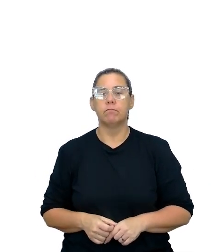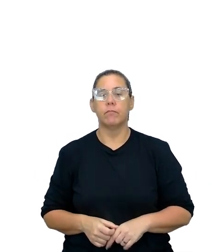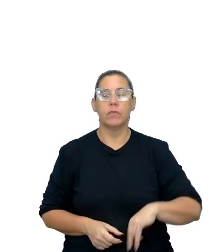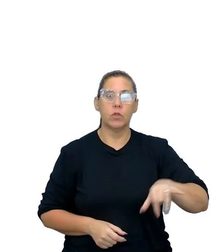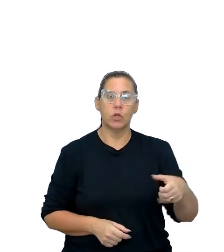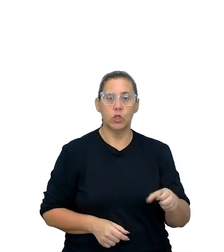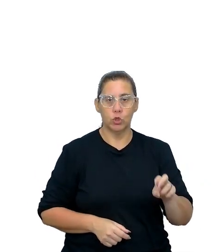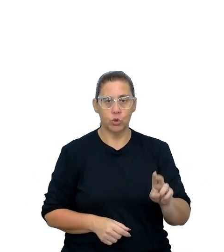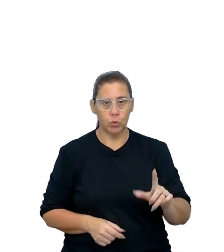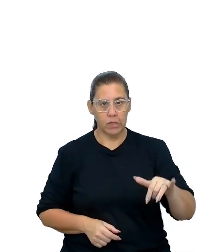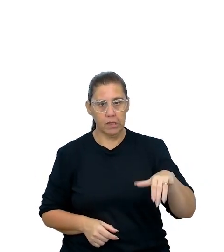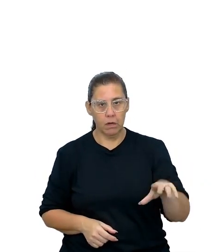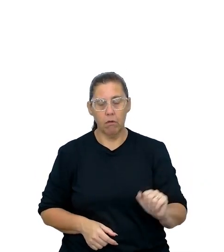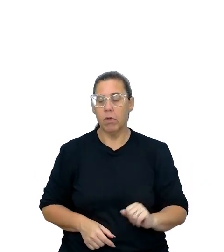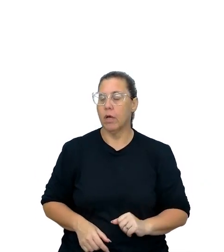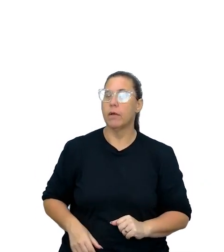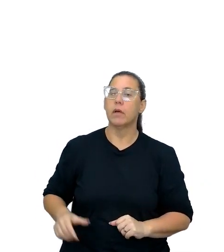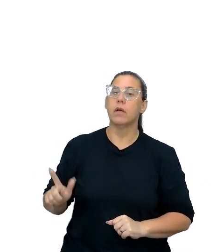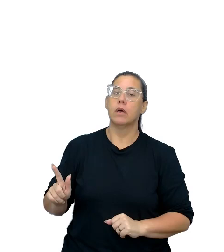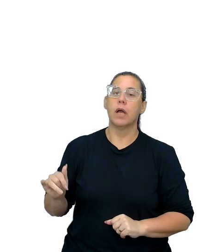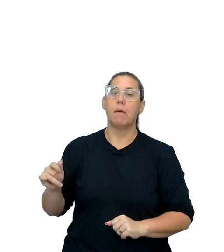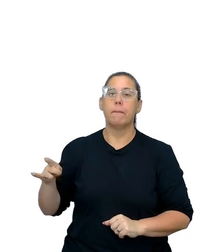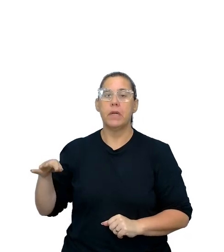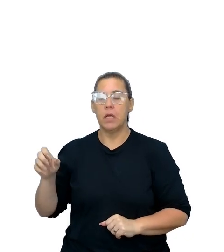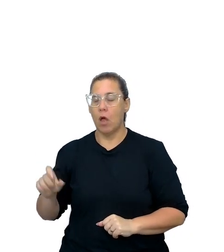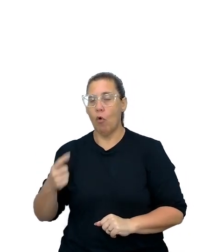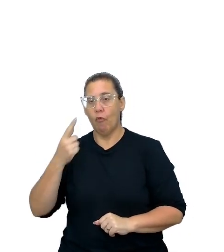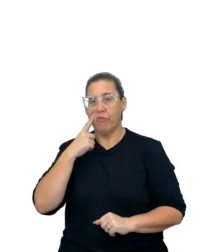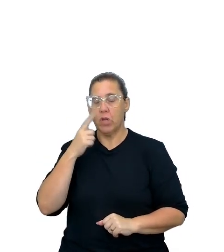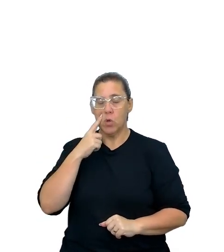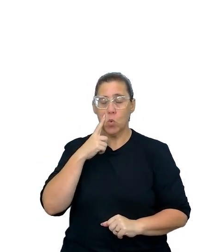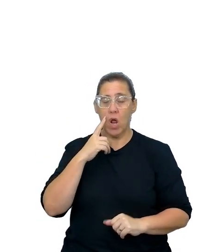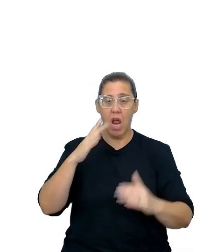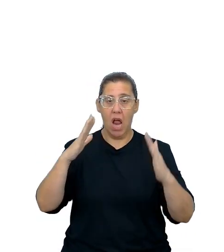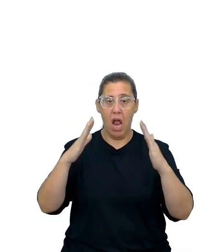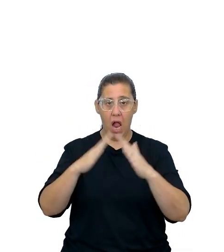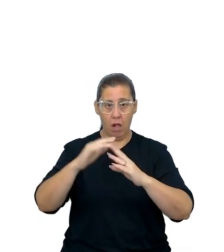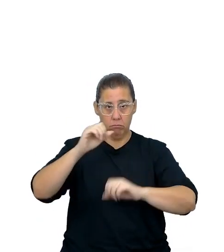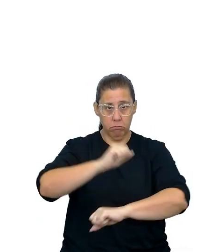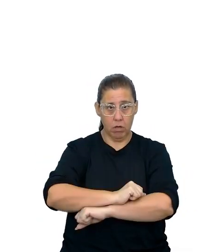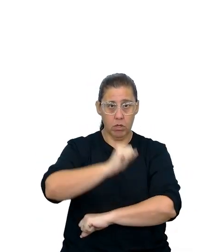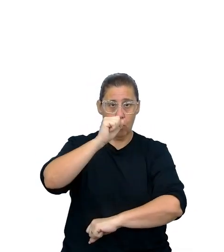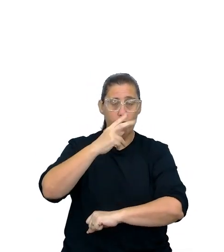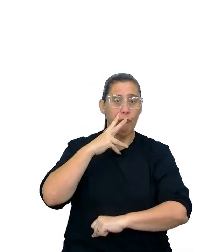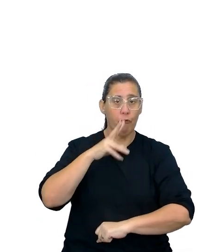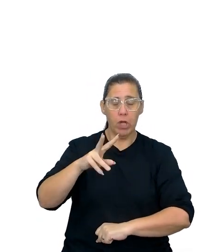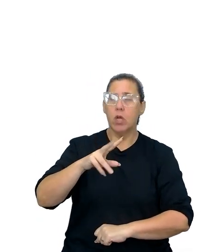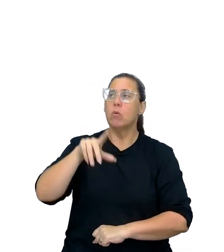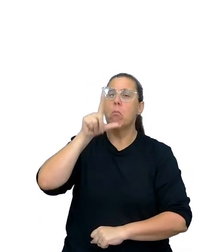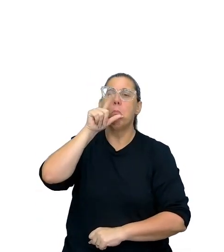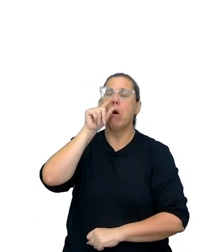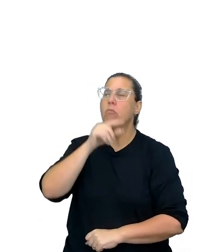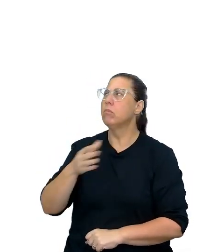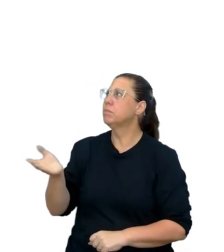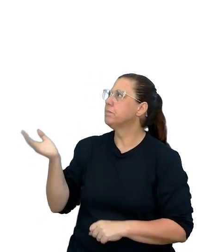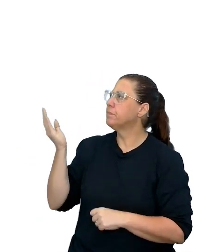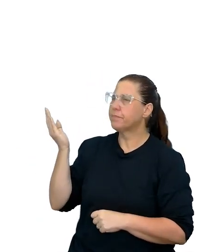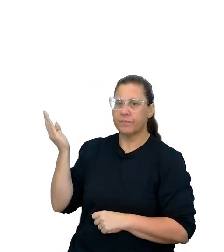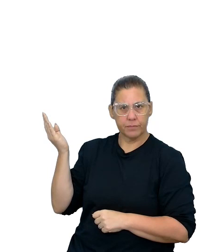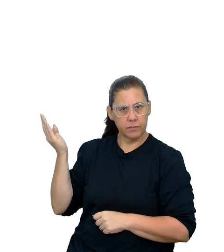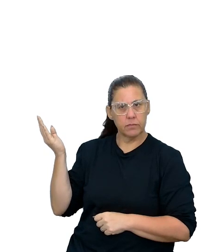Juliana e Gabriel viram da janela de casa, né, uma revoada de andorinhas. Ele sabe que são,